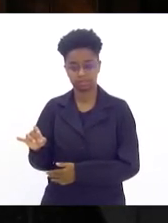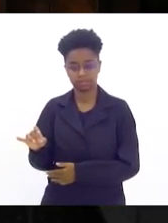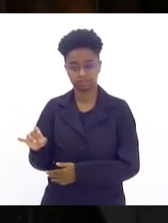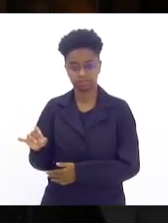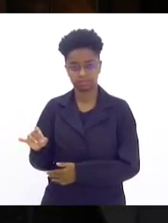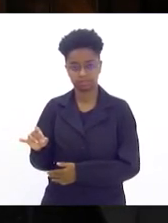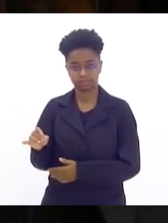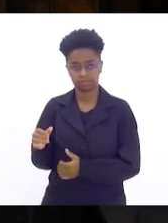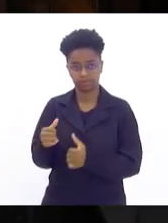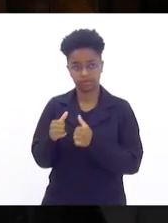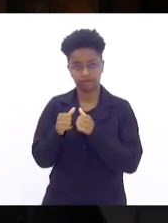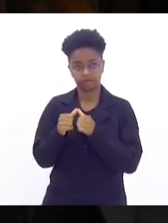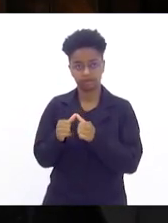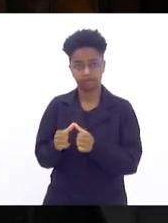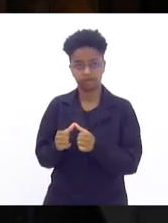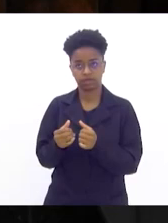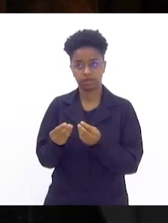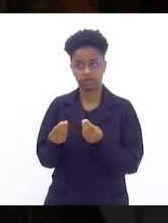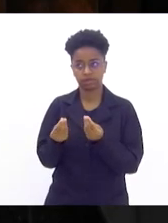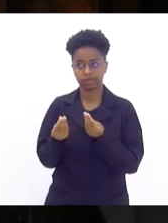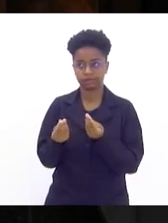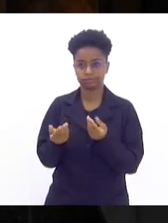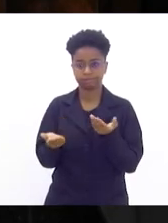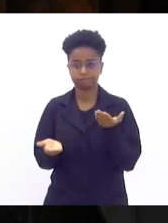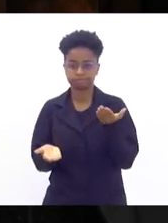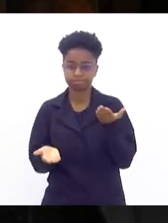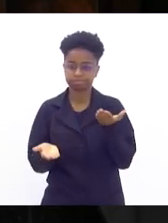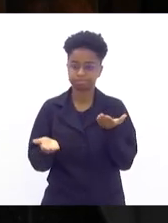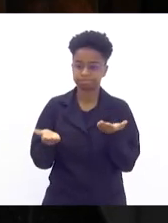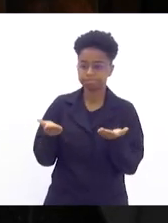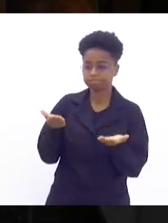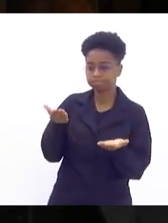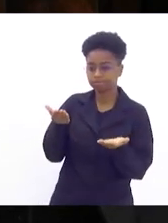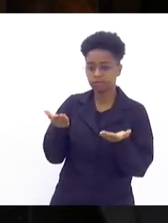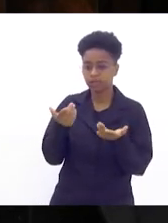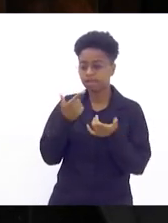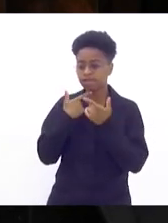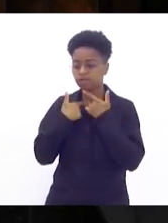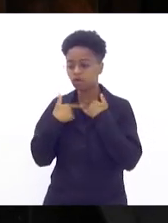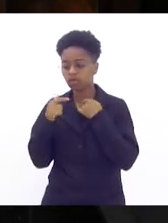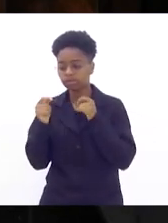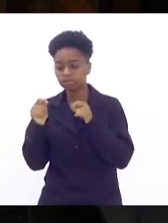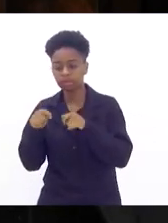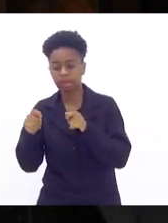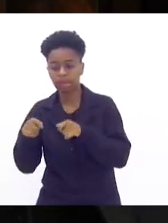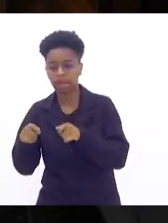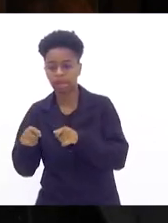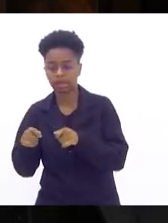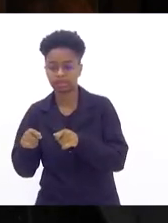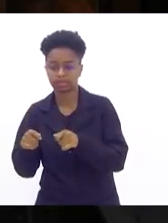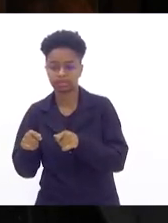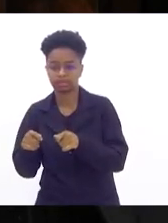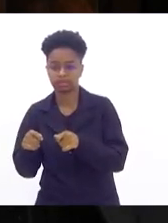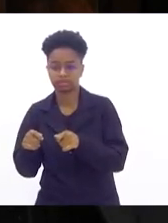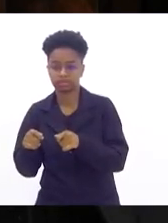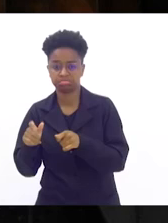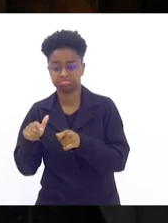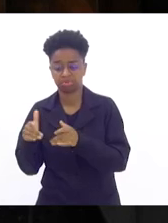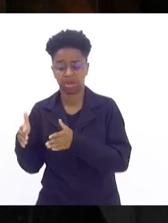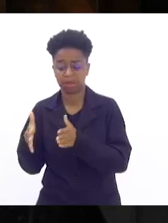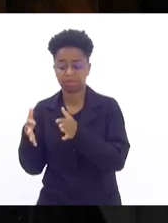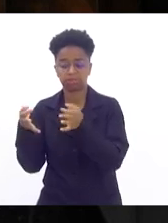fica ponderando que aquilo que a gente deseja pode ser o caminho